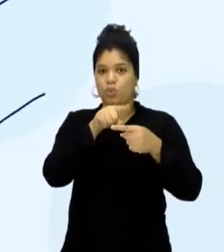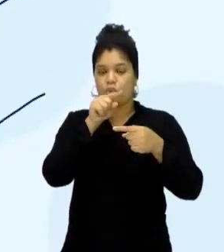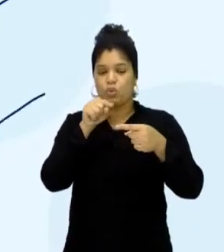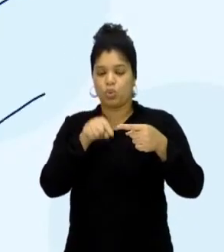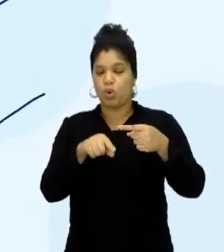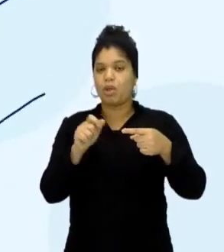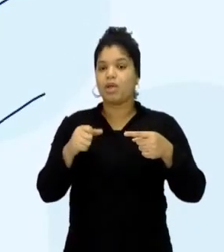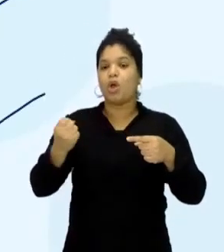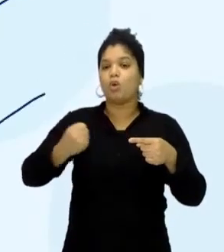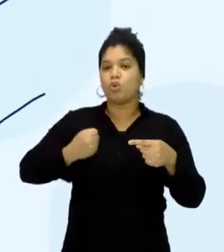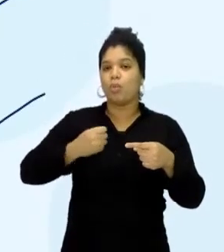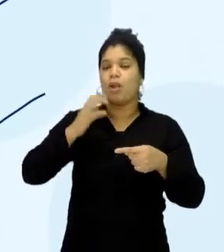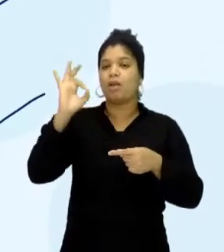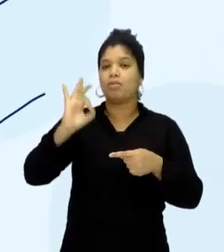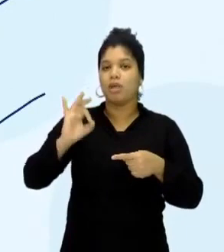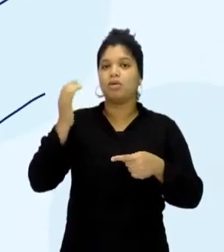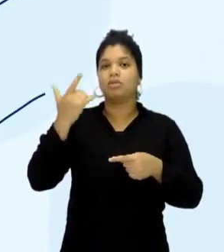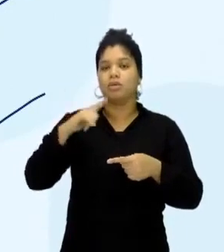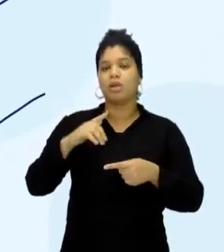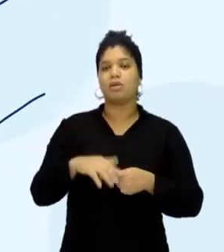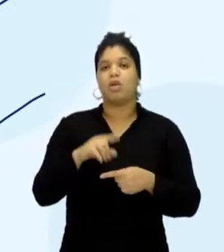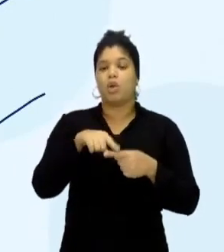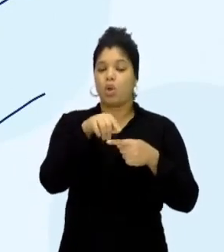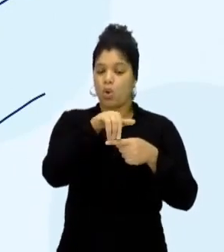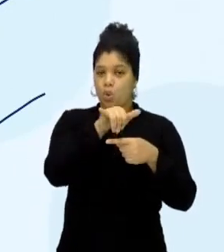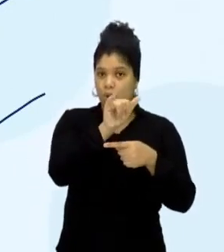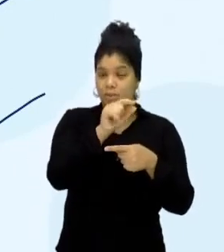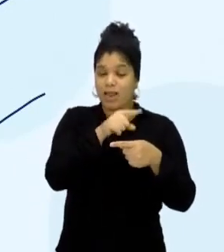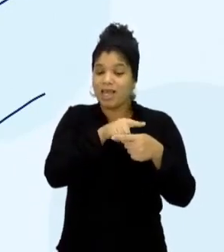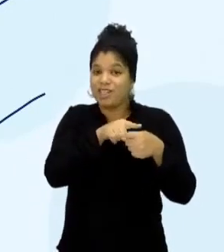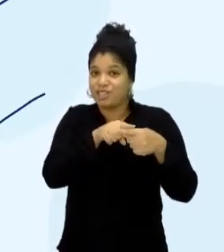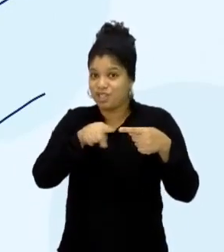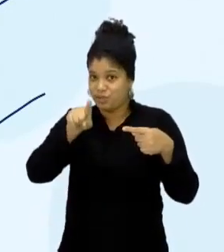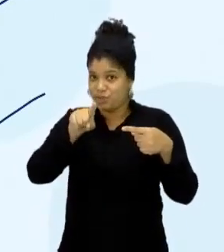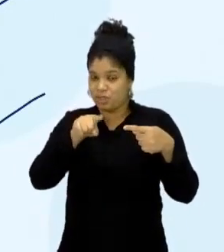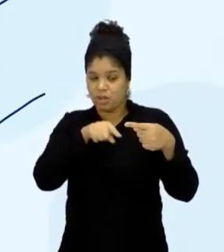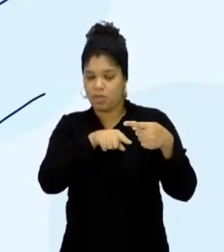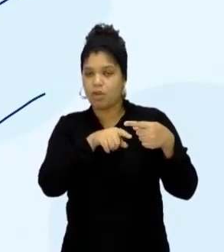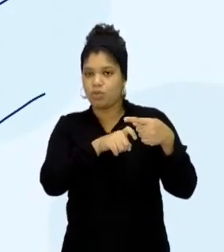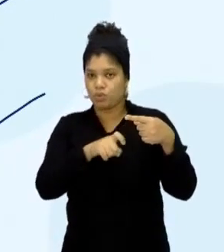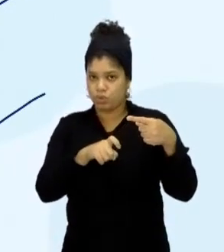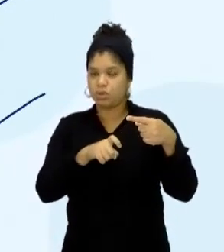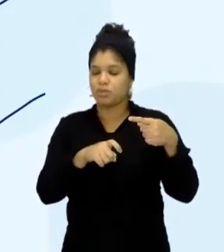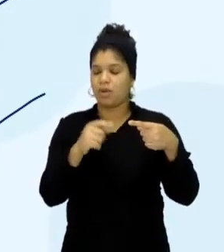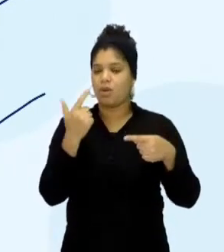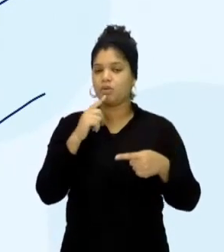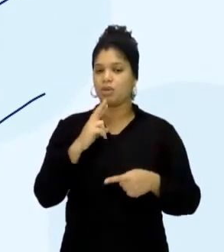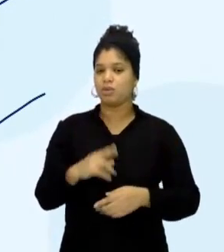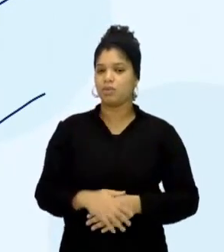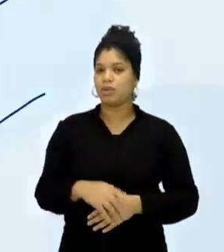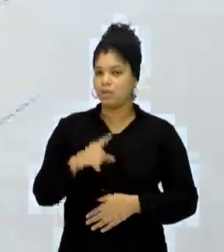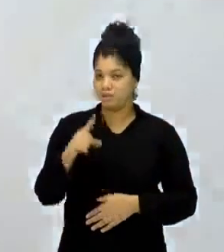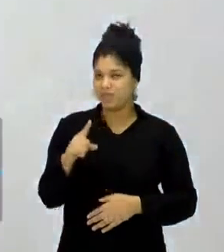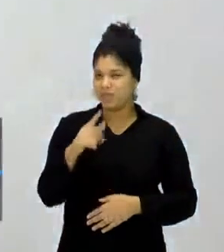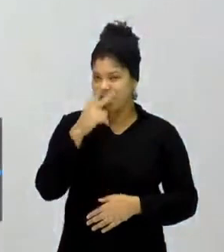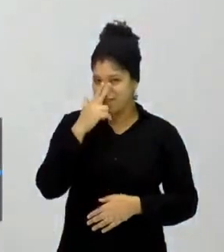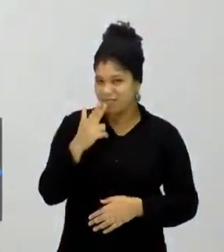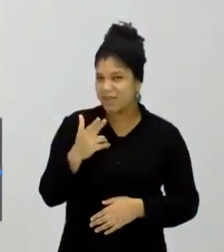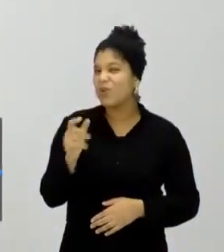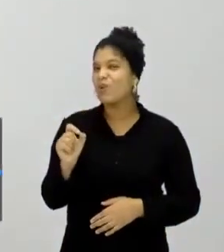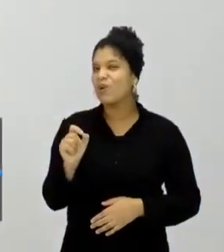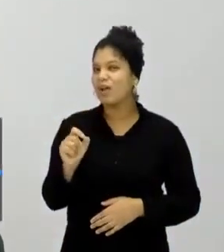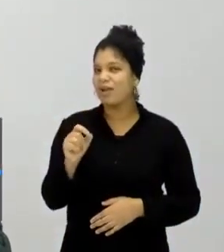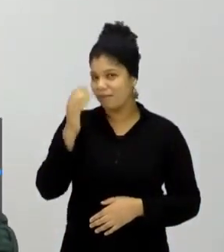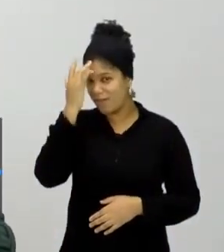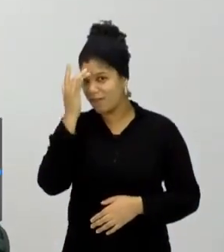acho a taxa fazendo primeiro a variação do y dividida pela variação do x. E aí, você achou isso muito difícil? Será